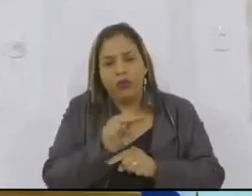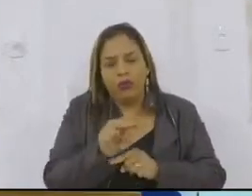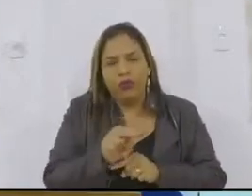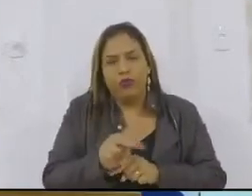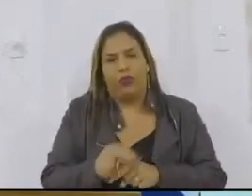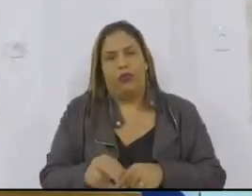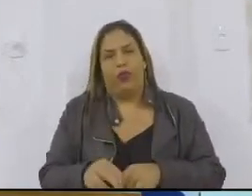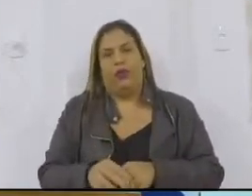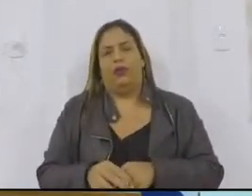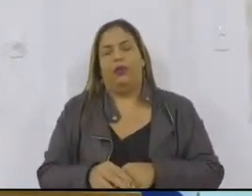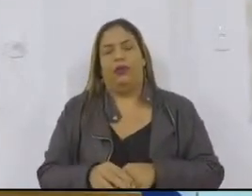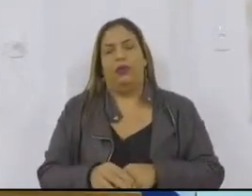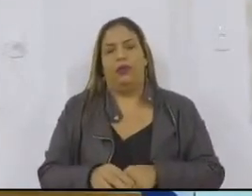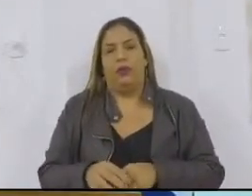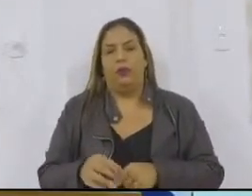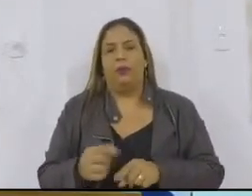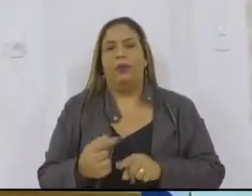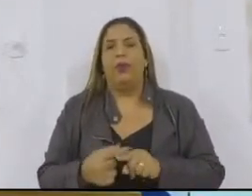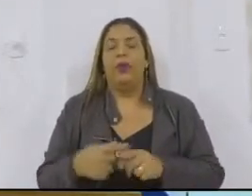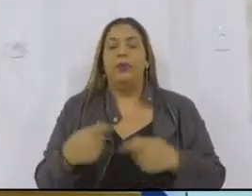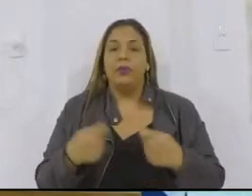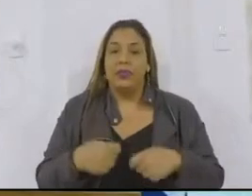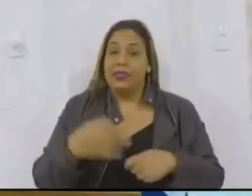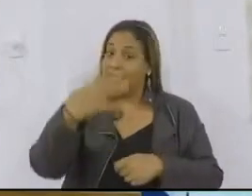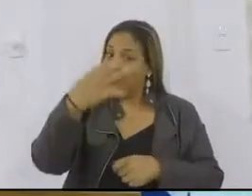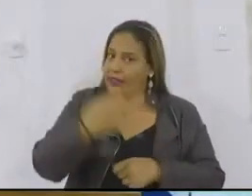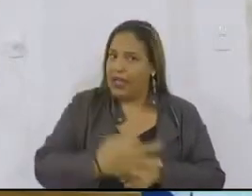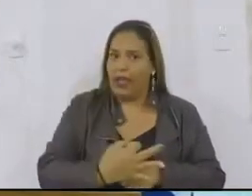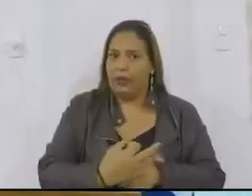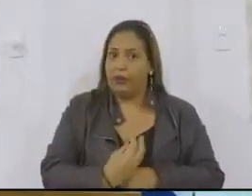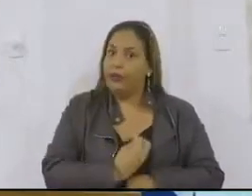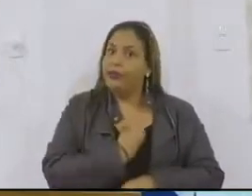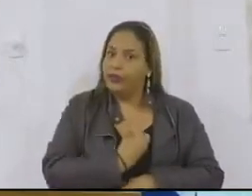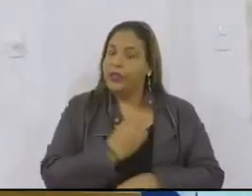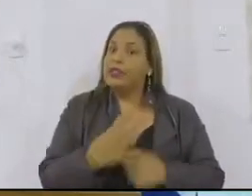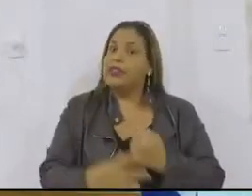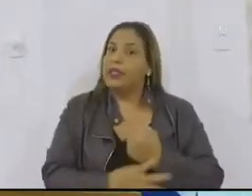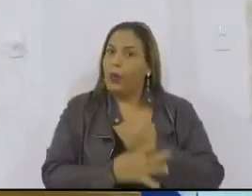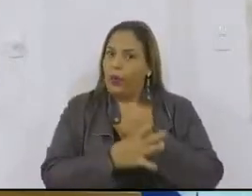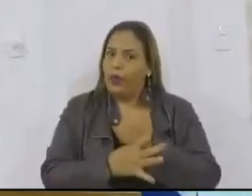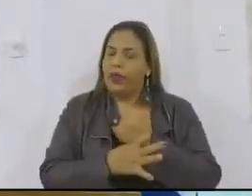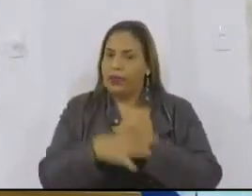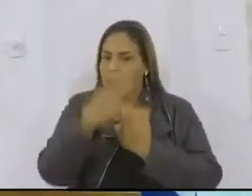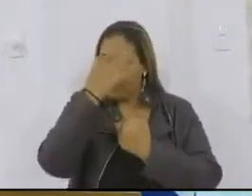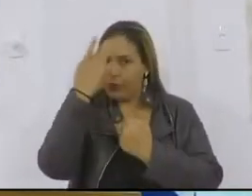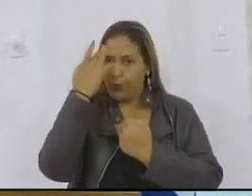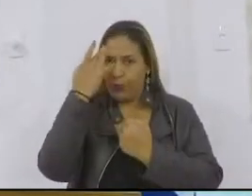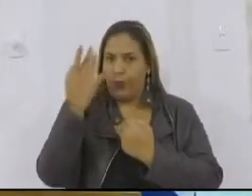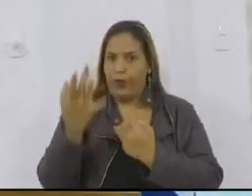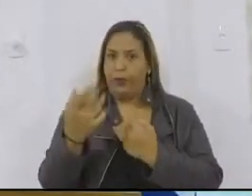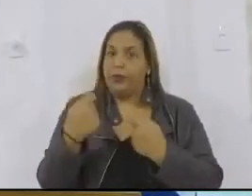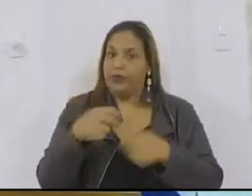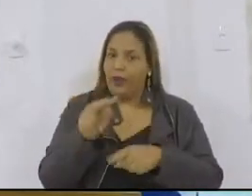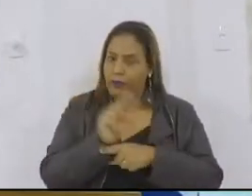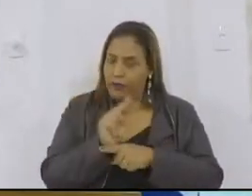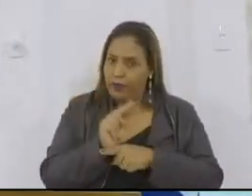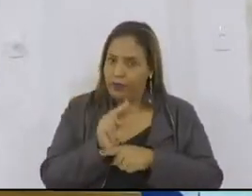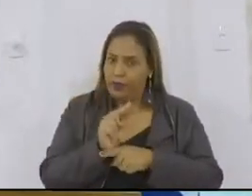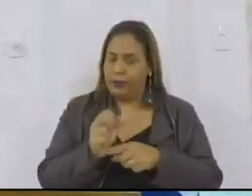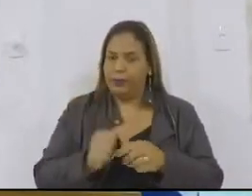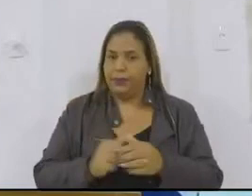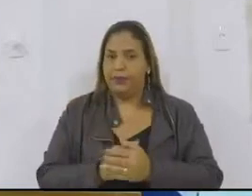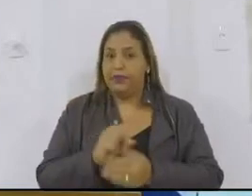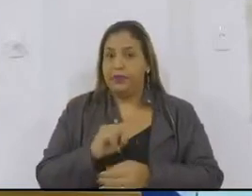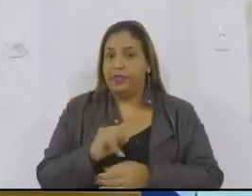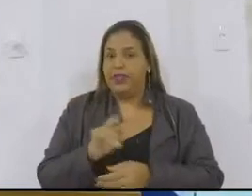sejam realmente sejam aptas a transportar os passageiros com segurança. Aí tem que ter fiscalização. Se